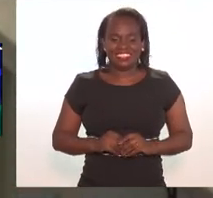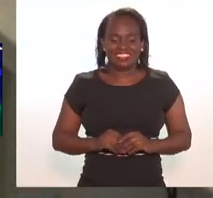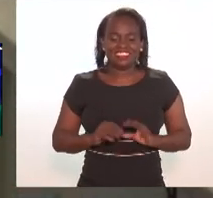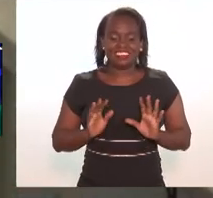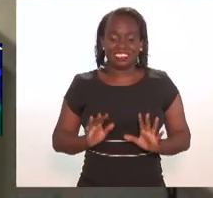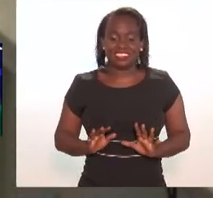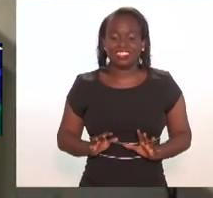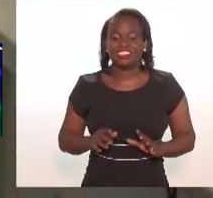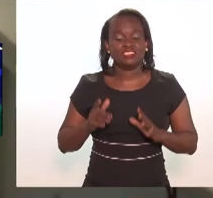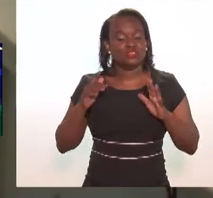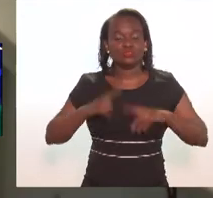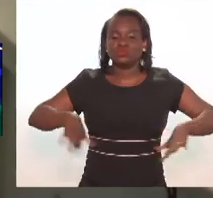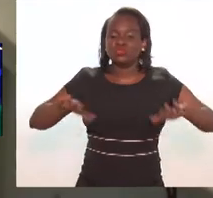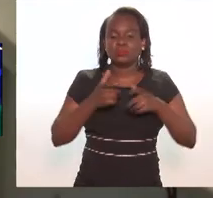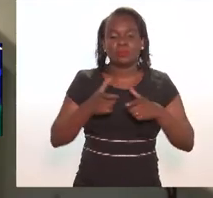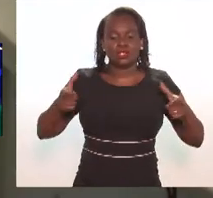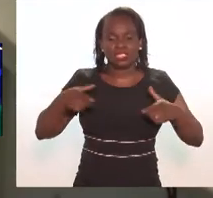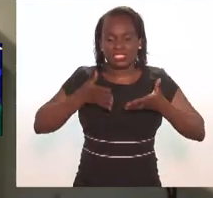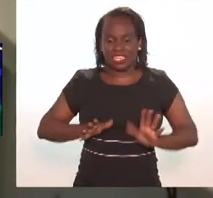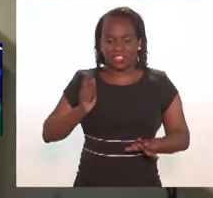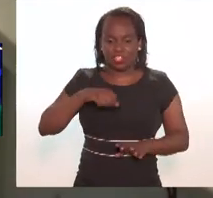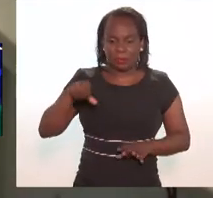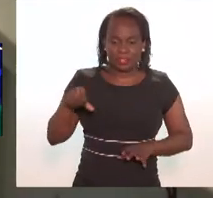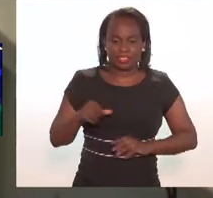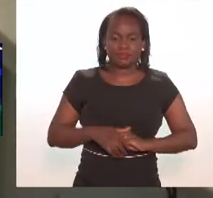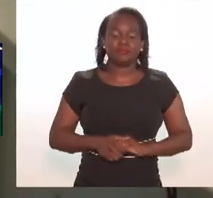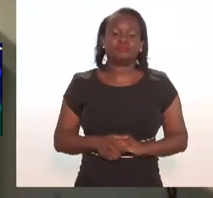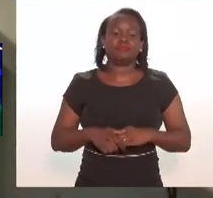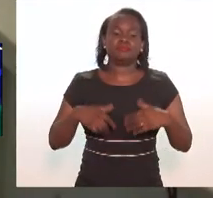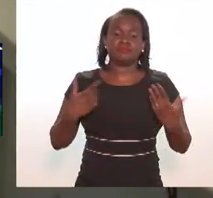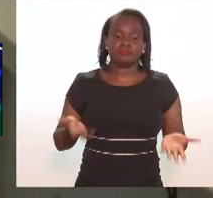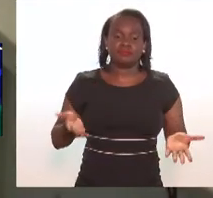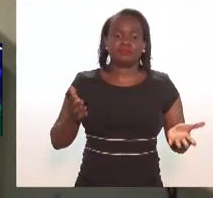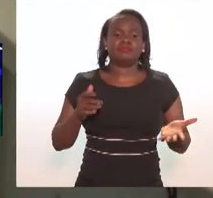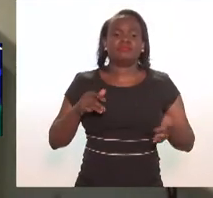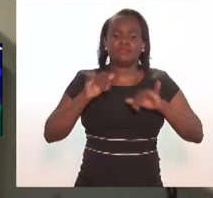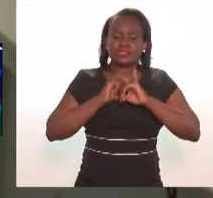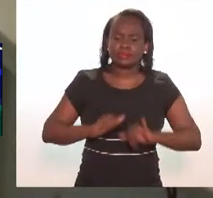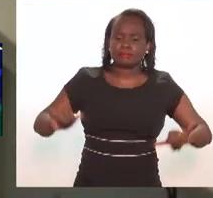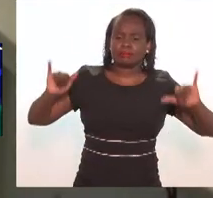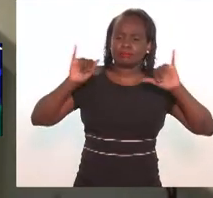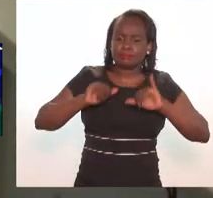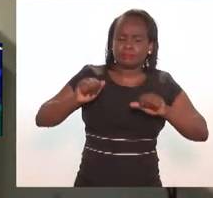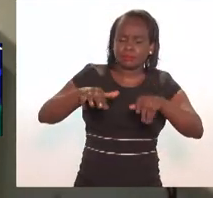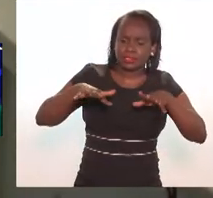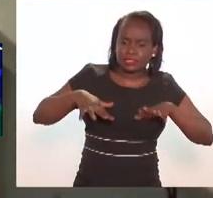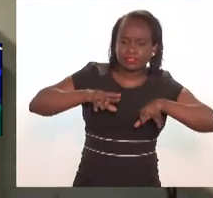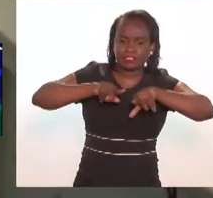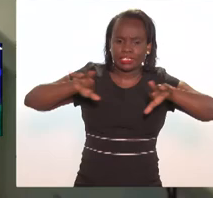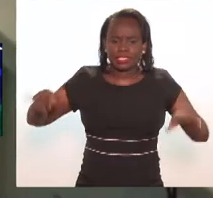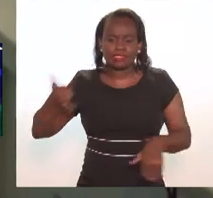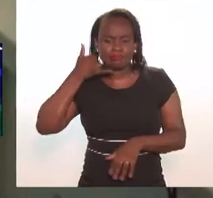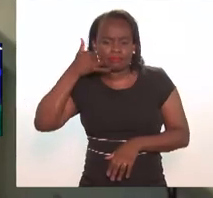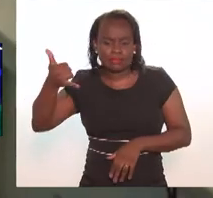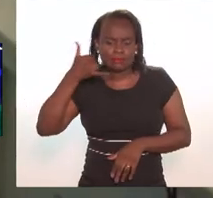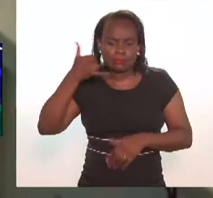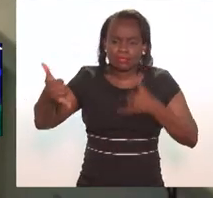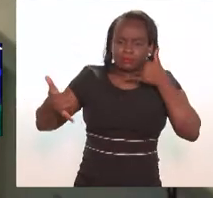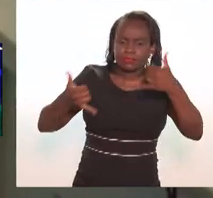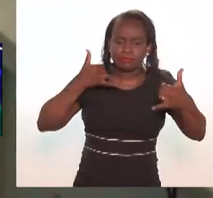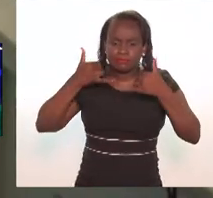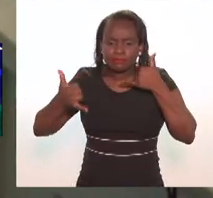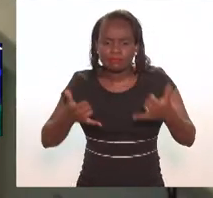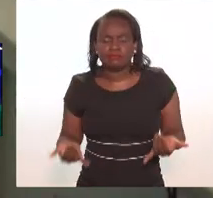Mas, em geral, 9 meses. Diversos pronunciamentos em plenário, telefonemas para